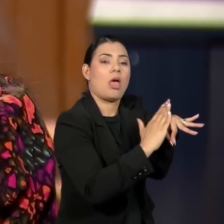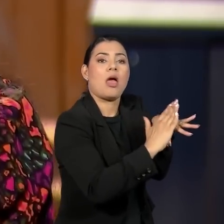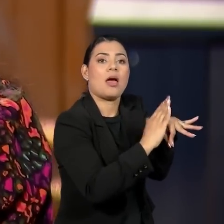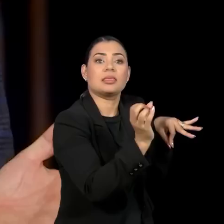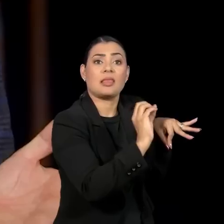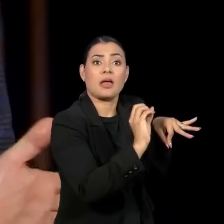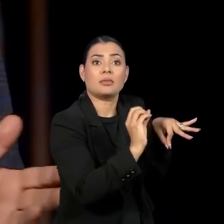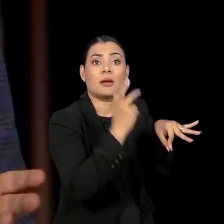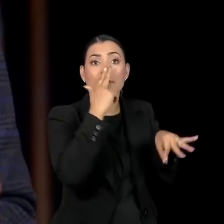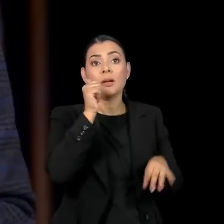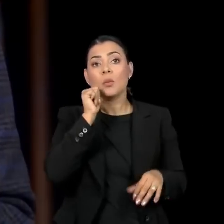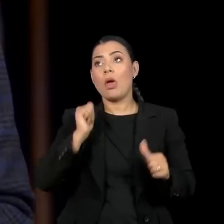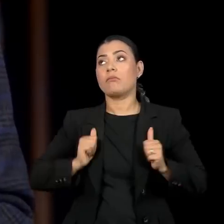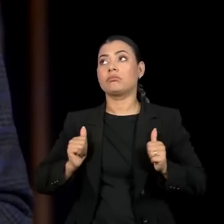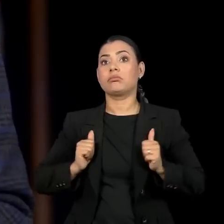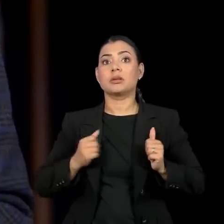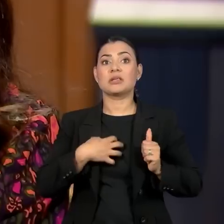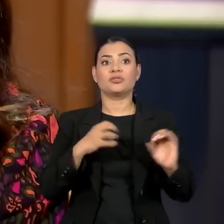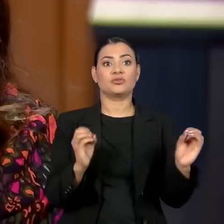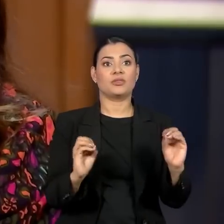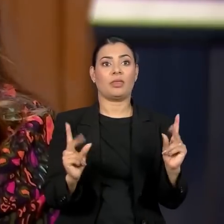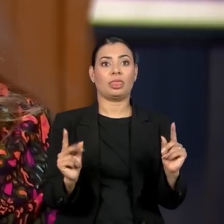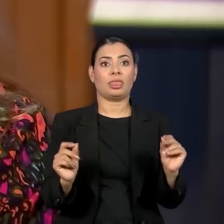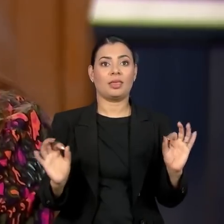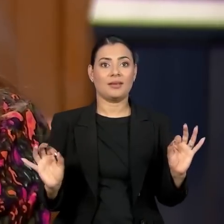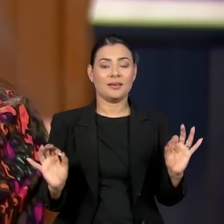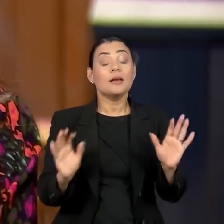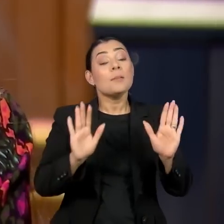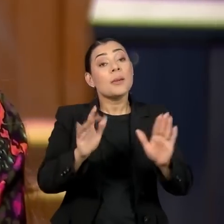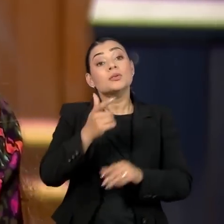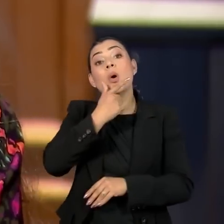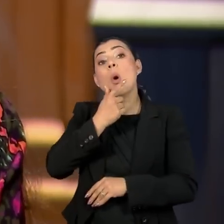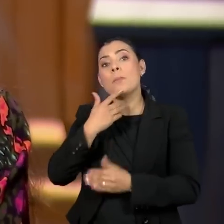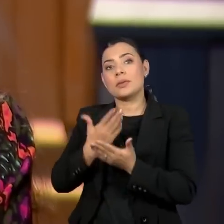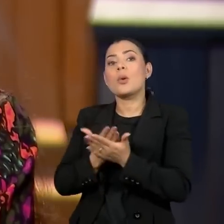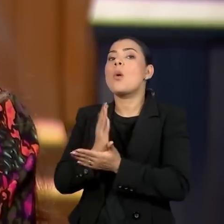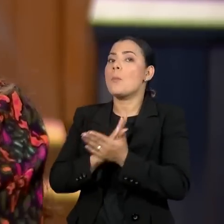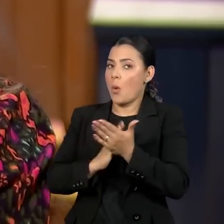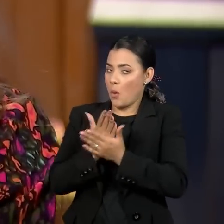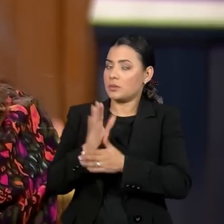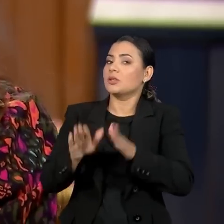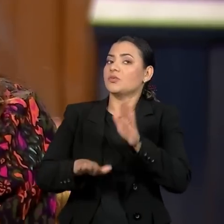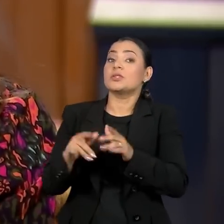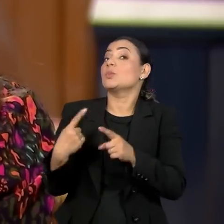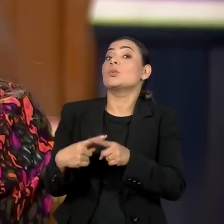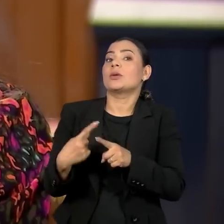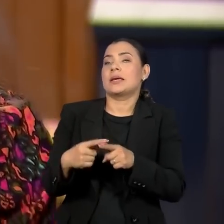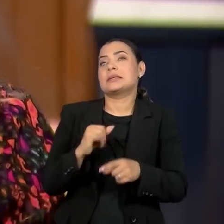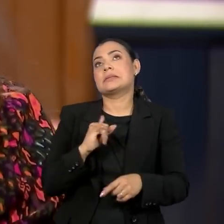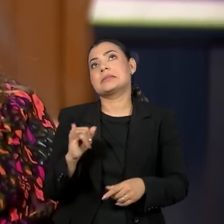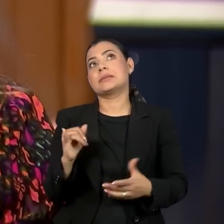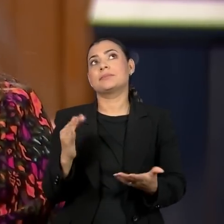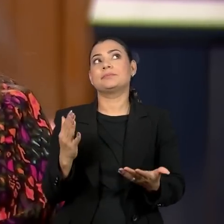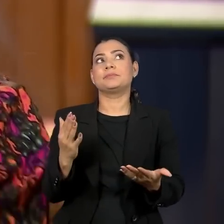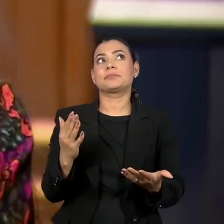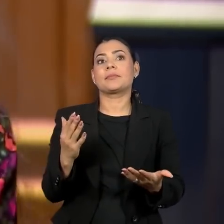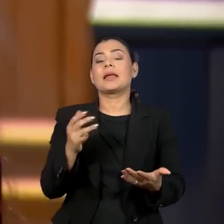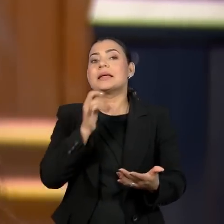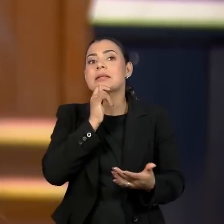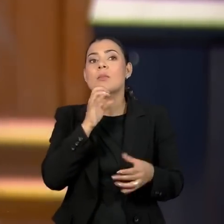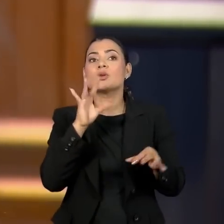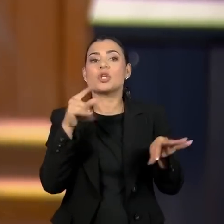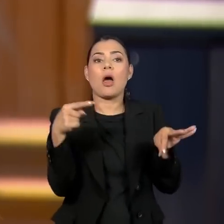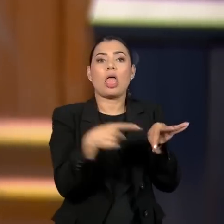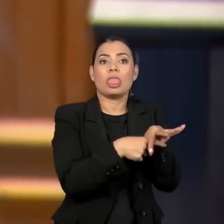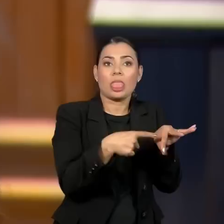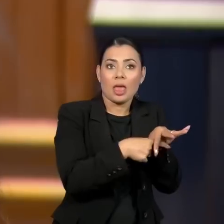tá fora do jogo, ela né? tá fora do jogo. Os homens, eles se incomodam muito quando algo acontece, quando algo além do